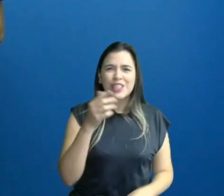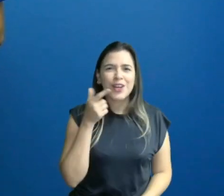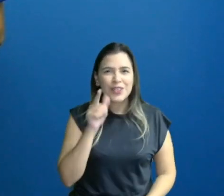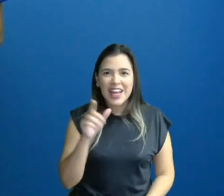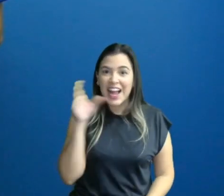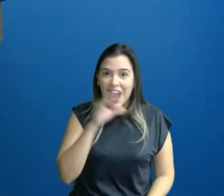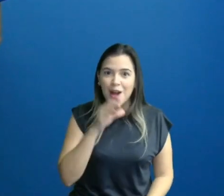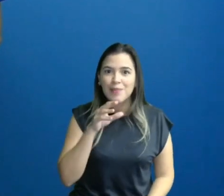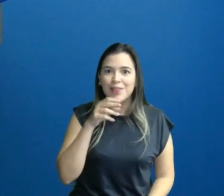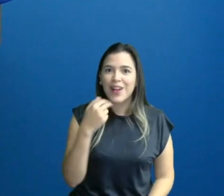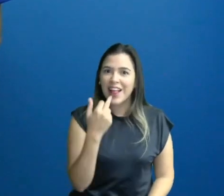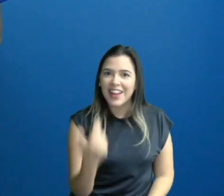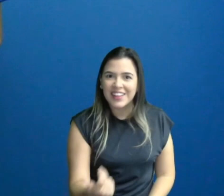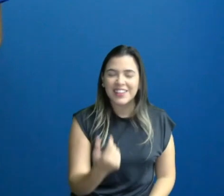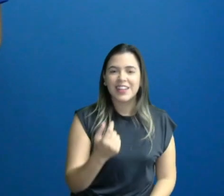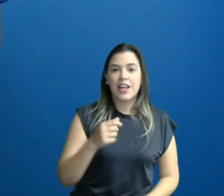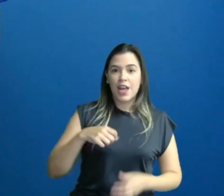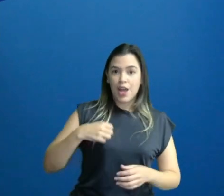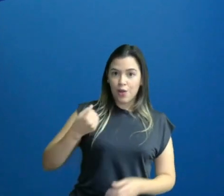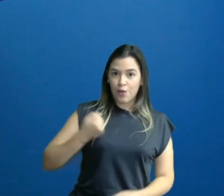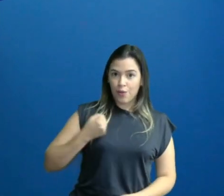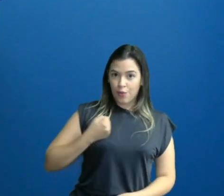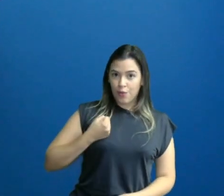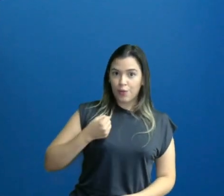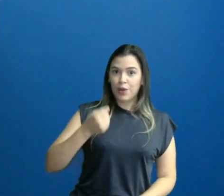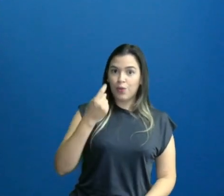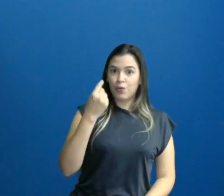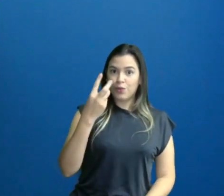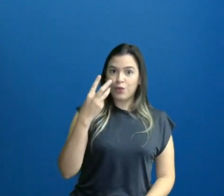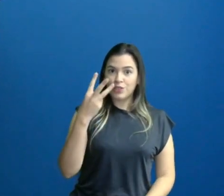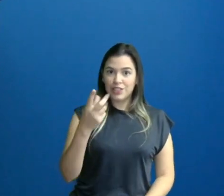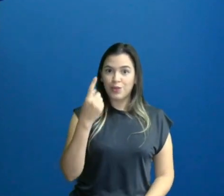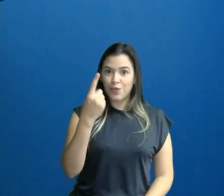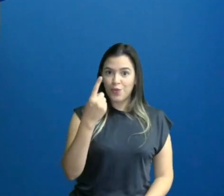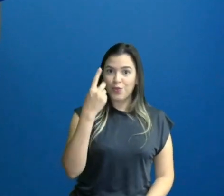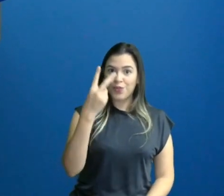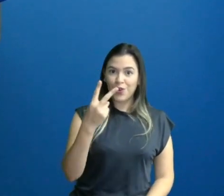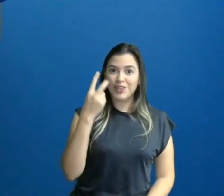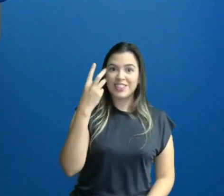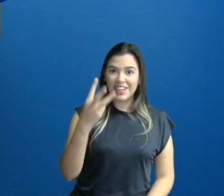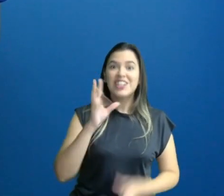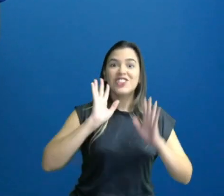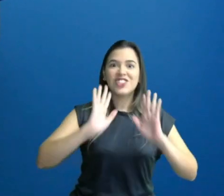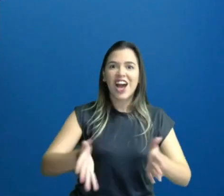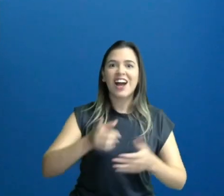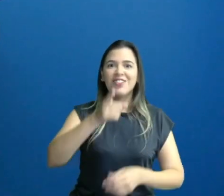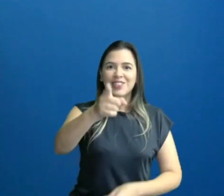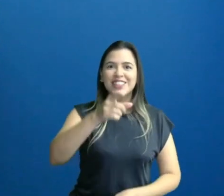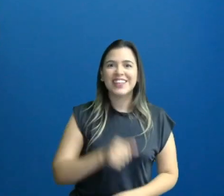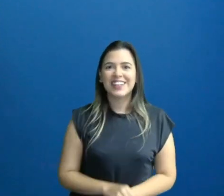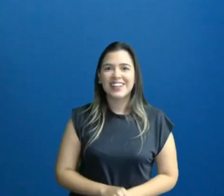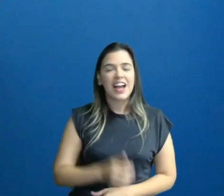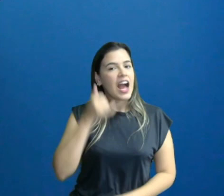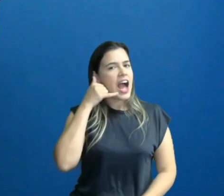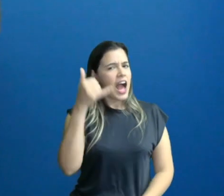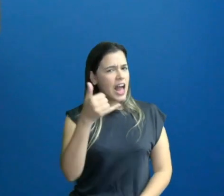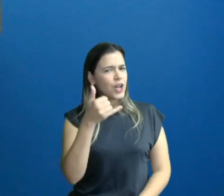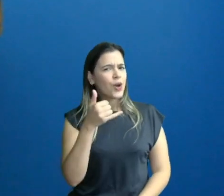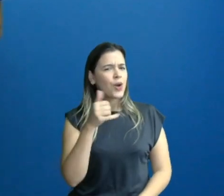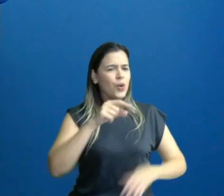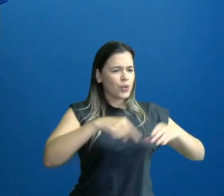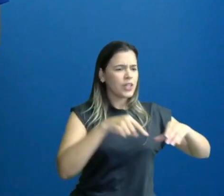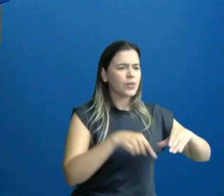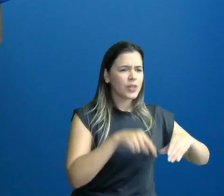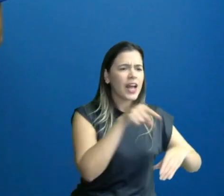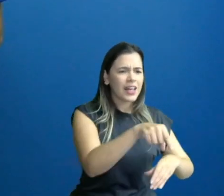rápido vou contar até três eu vou falar aqui você fala daí tá bom Um dois três alô o